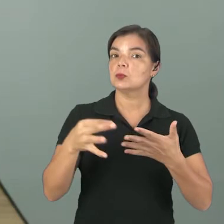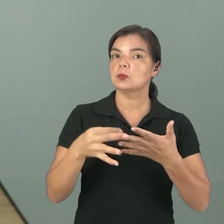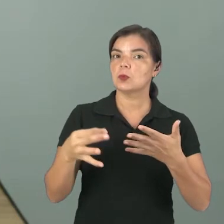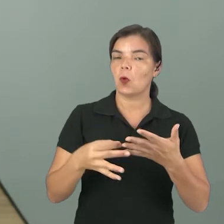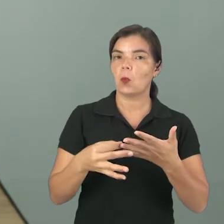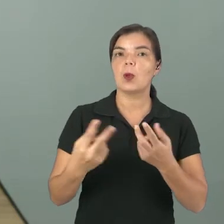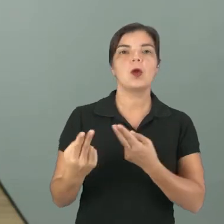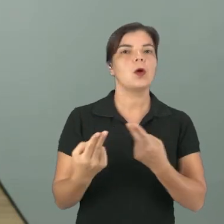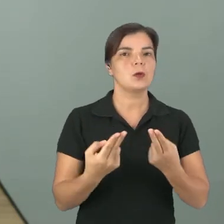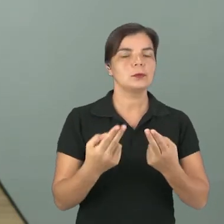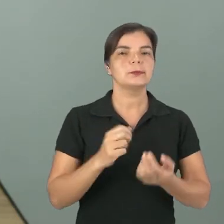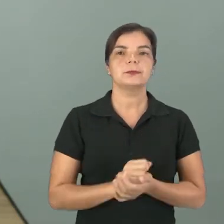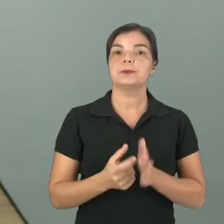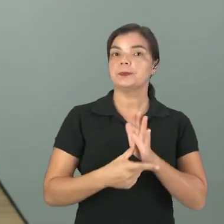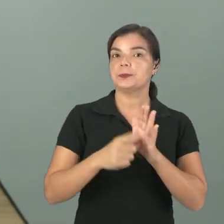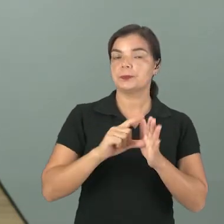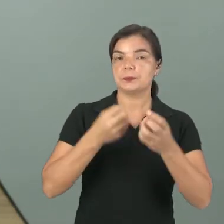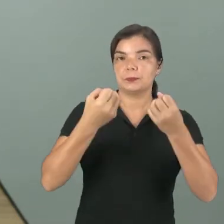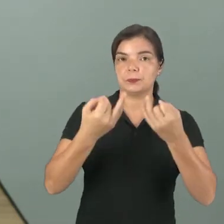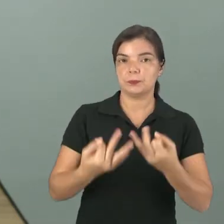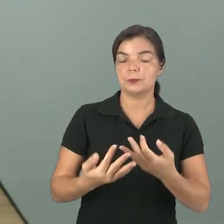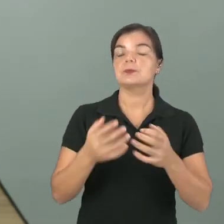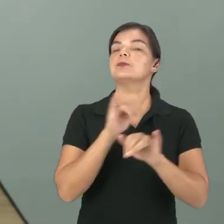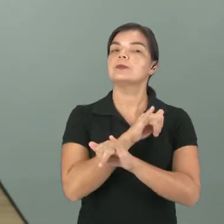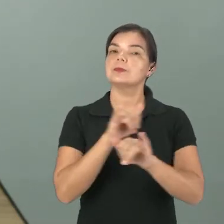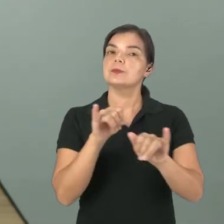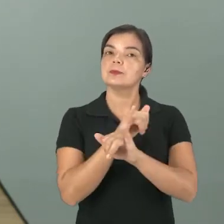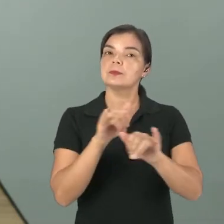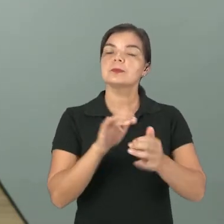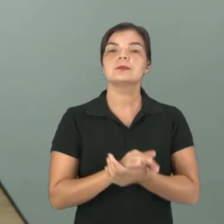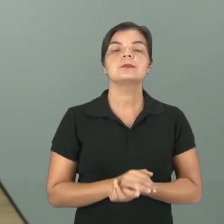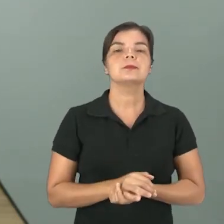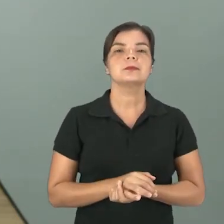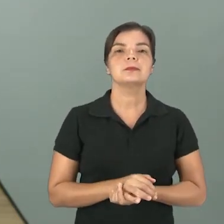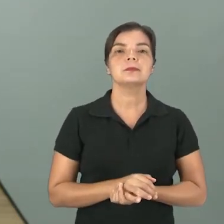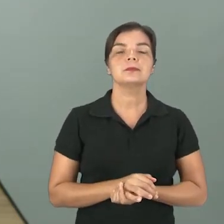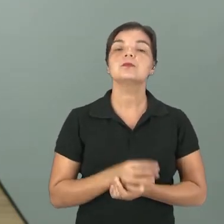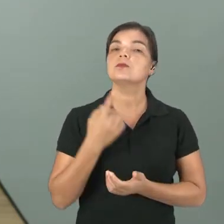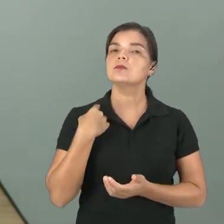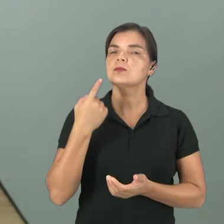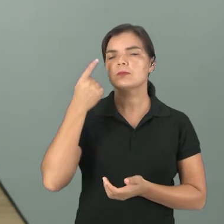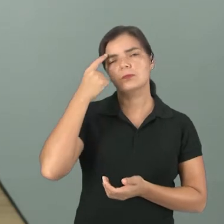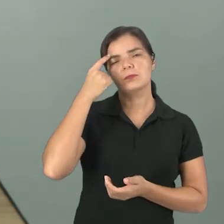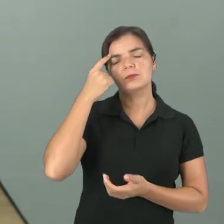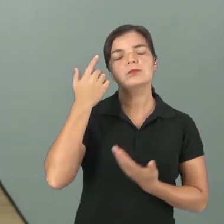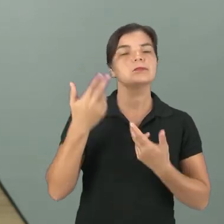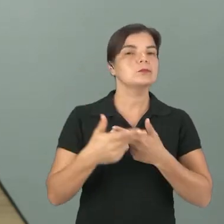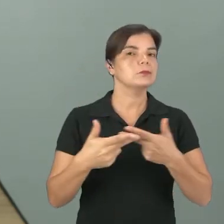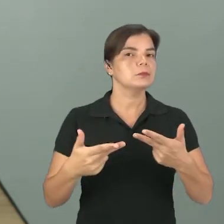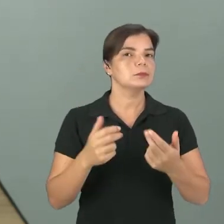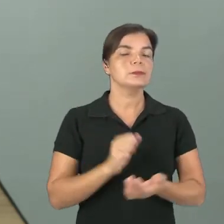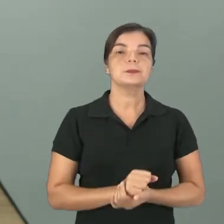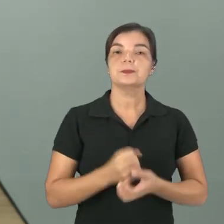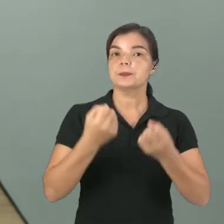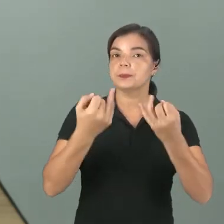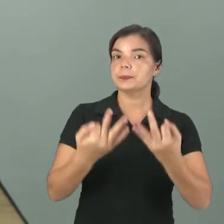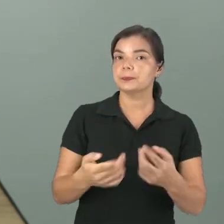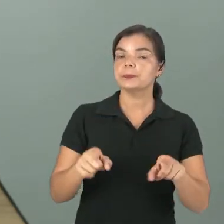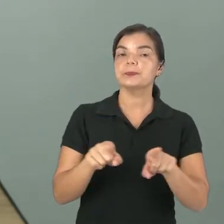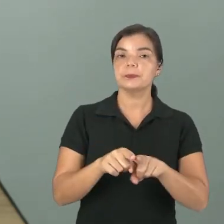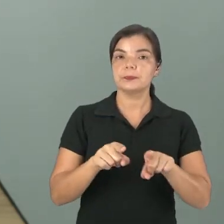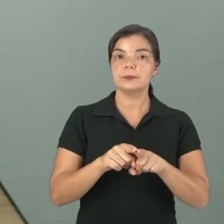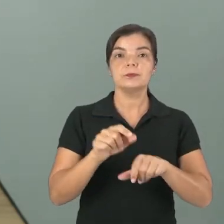em comum aqui? Antes de eu falar mais algumas informações, eu quero te fazer pensar sobre algo. Estamos falando